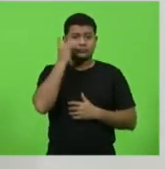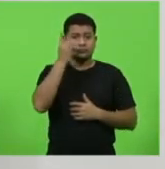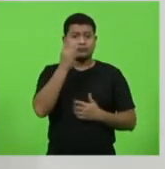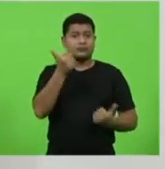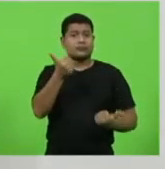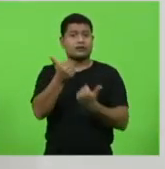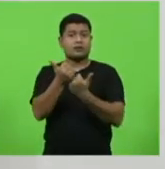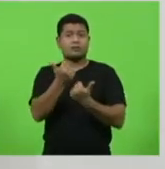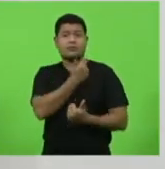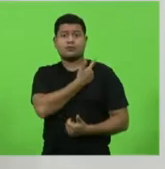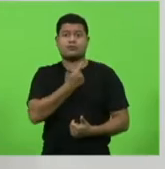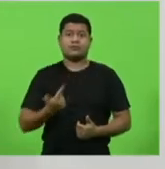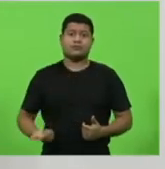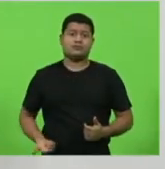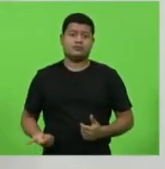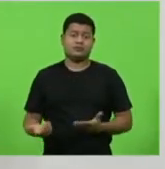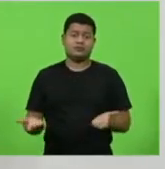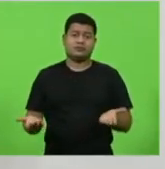o governo.